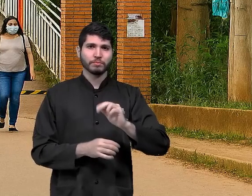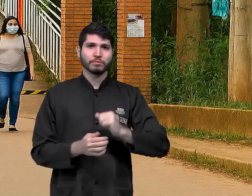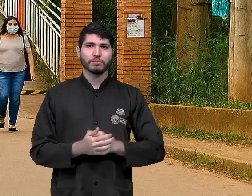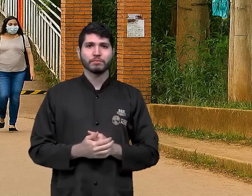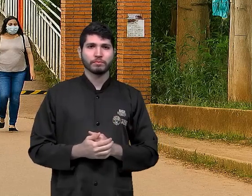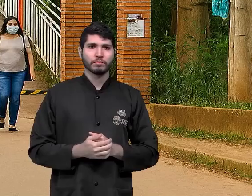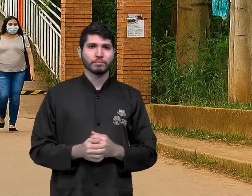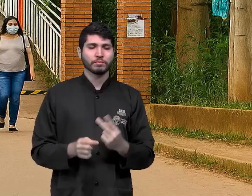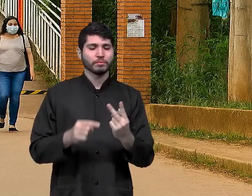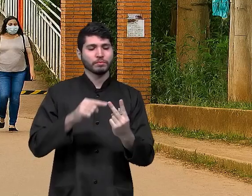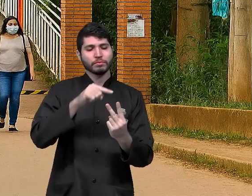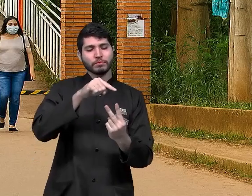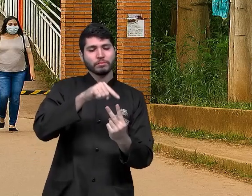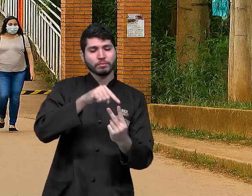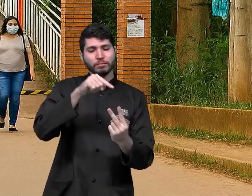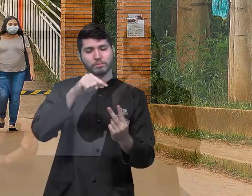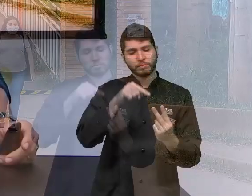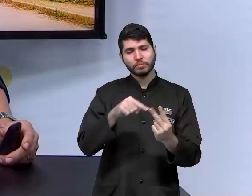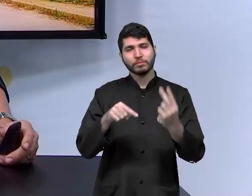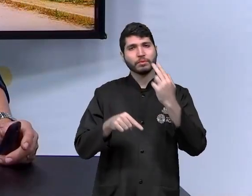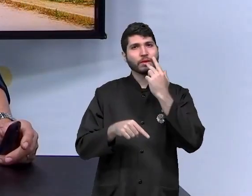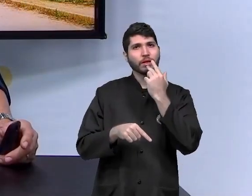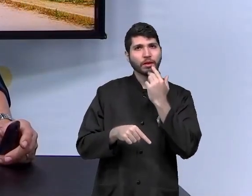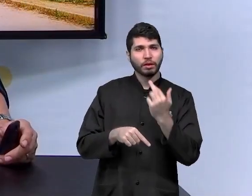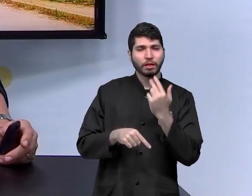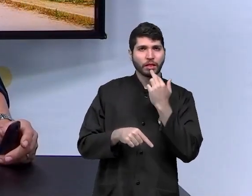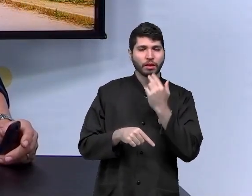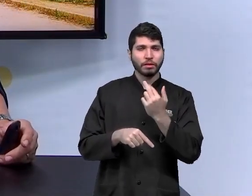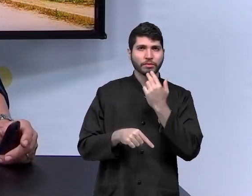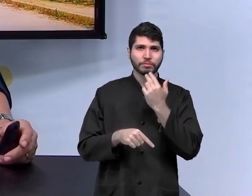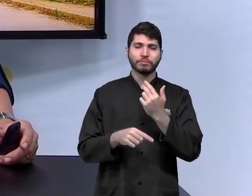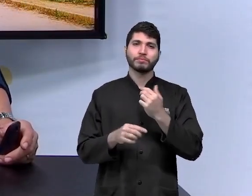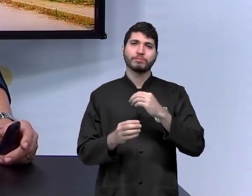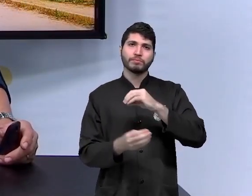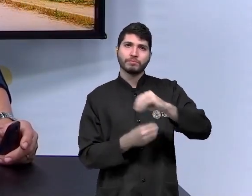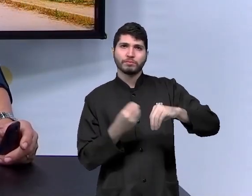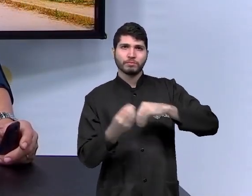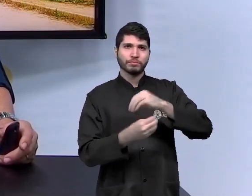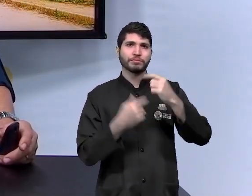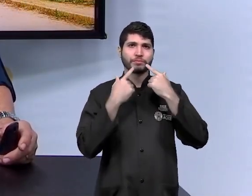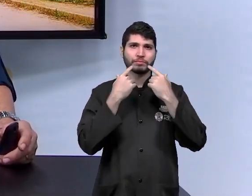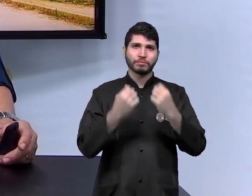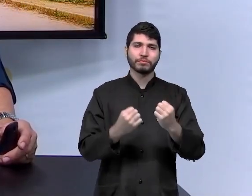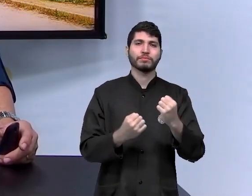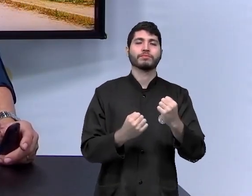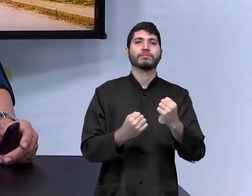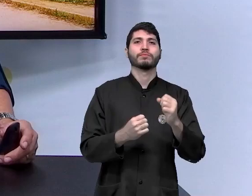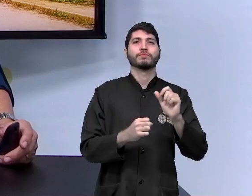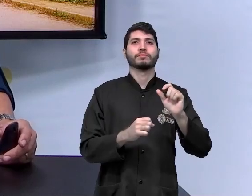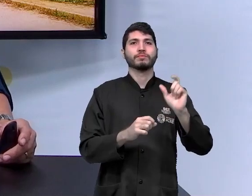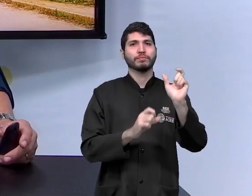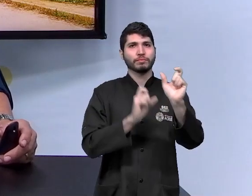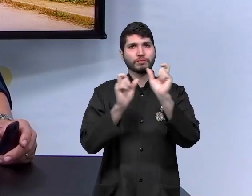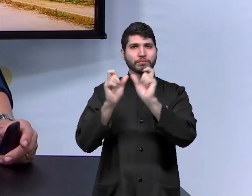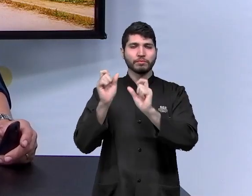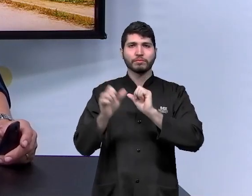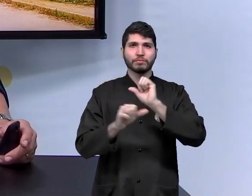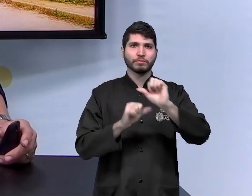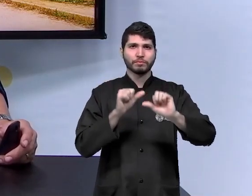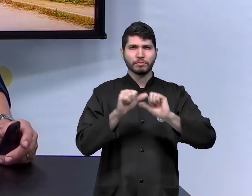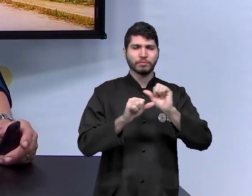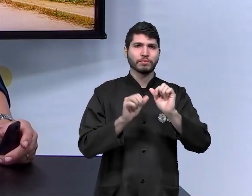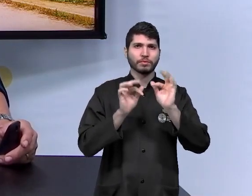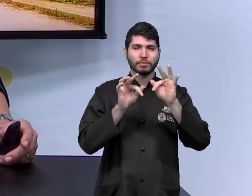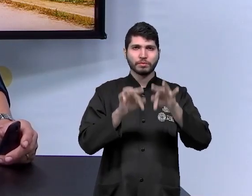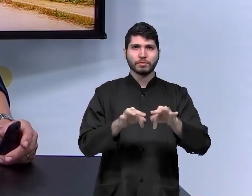de uma língua na outra, ou misturas linguísticas ali, no caso, palavras, você troca o final, ou a pronúncia dela, né?